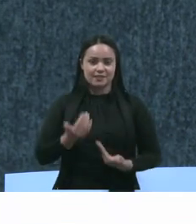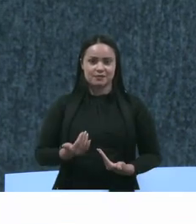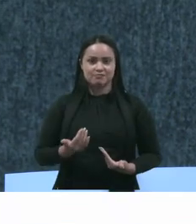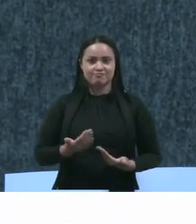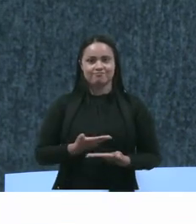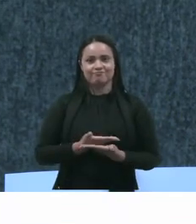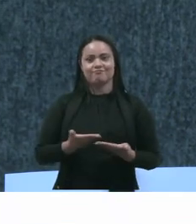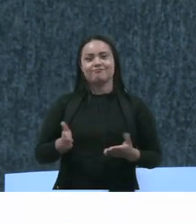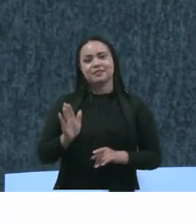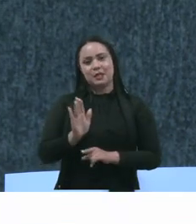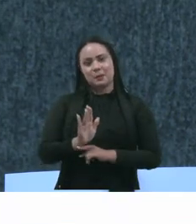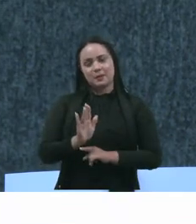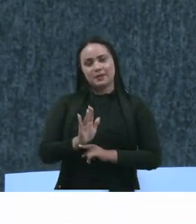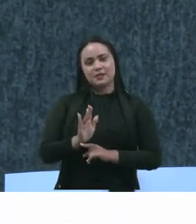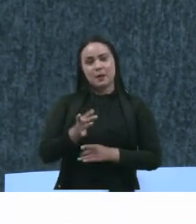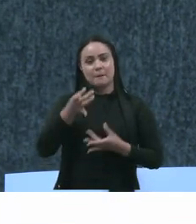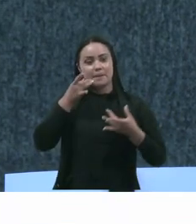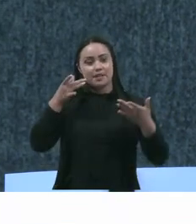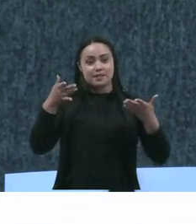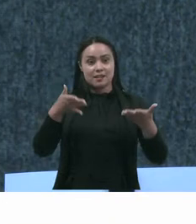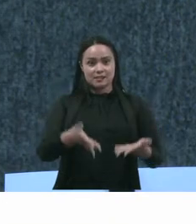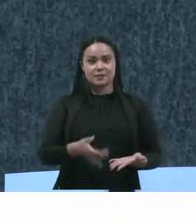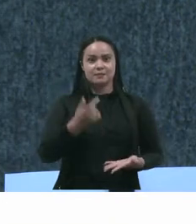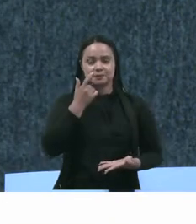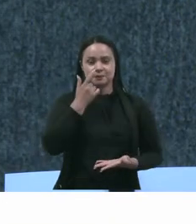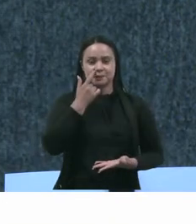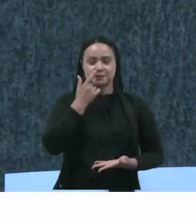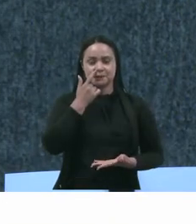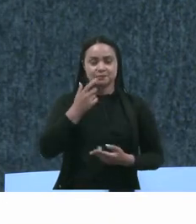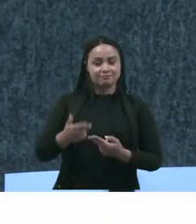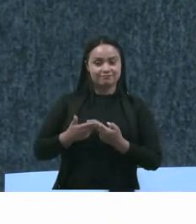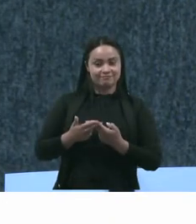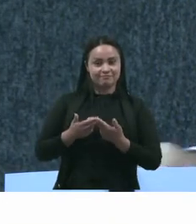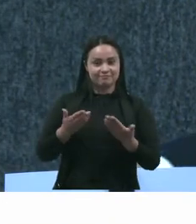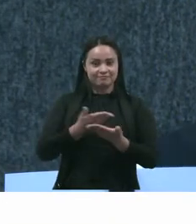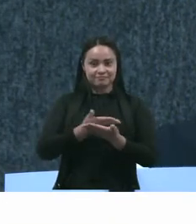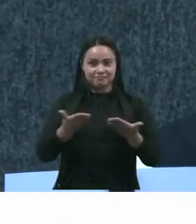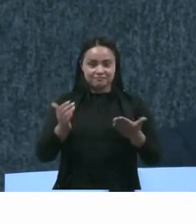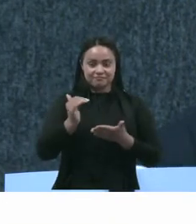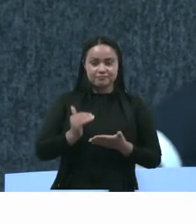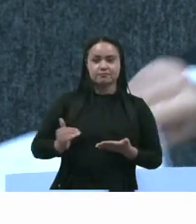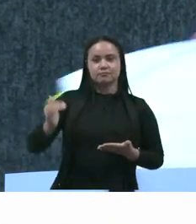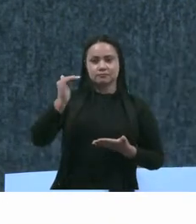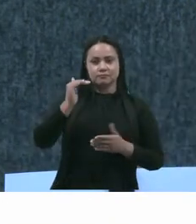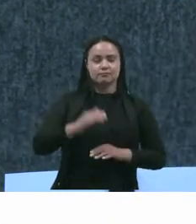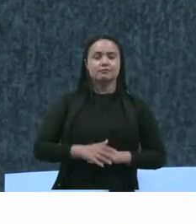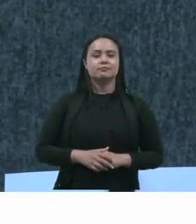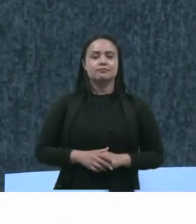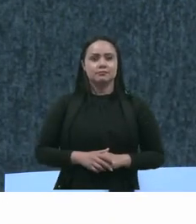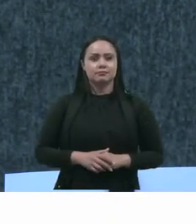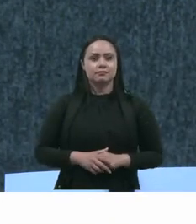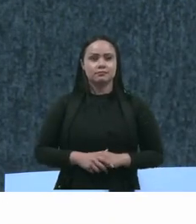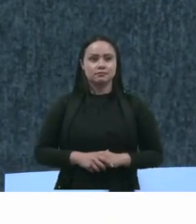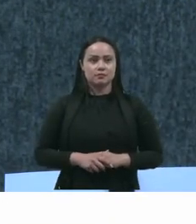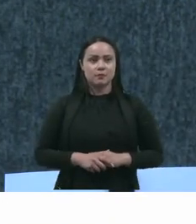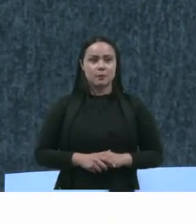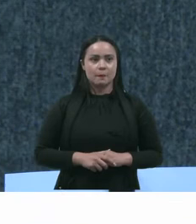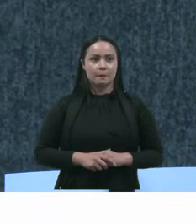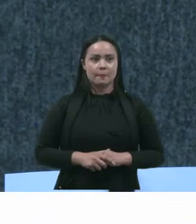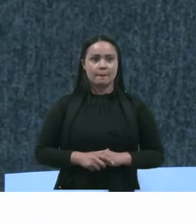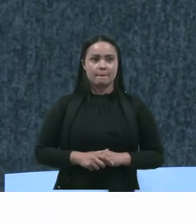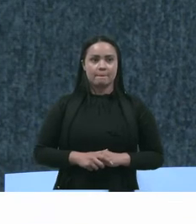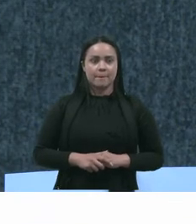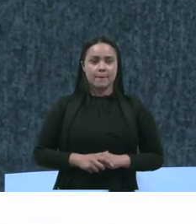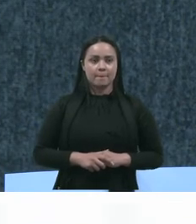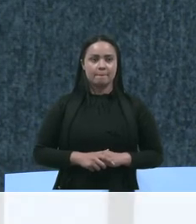a colaboração, a presença, a paciência de vossas excelências, né, do nosso